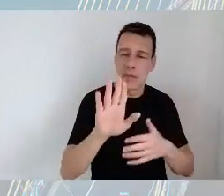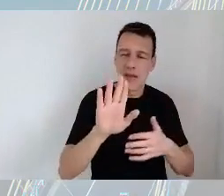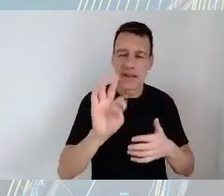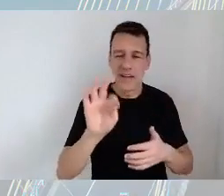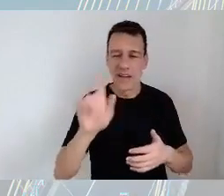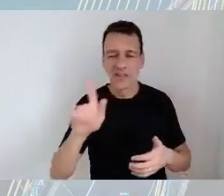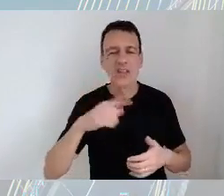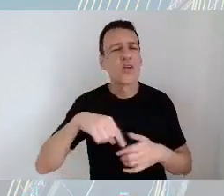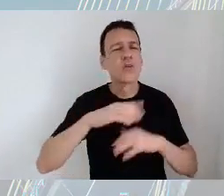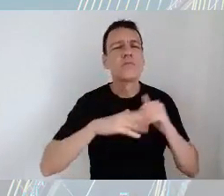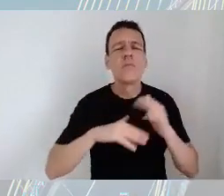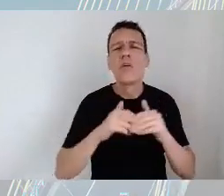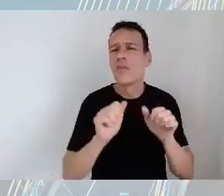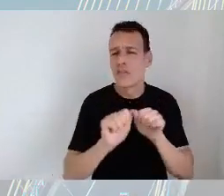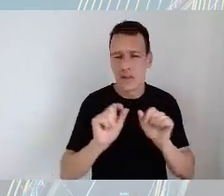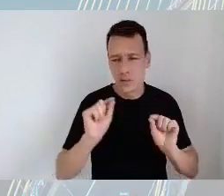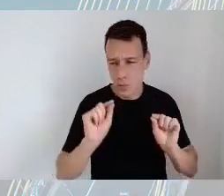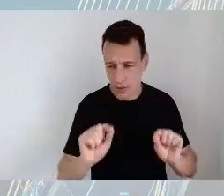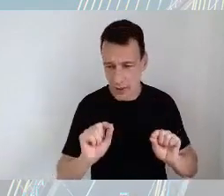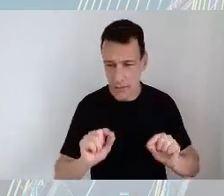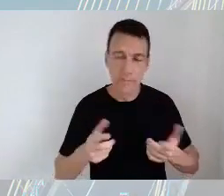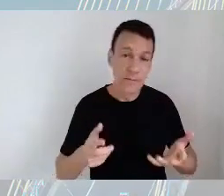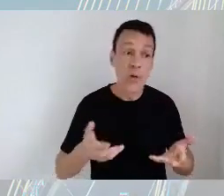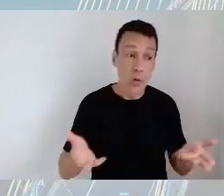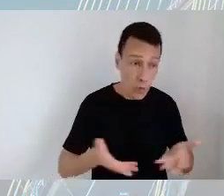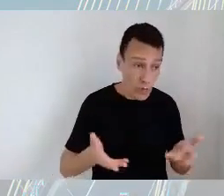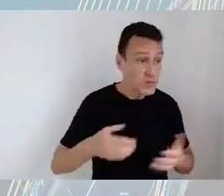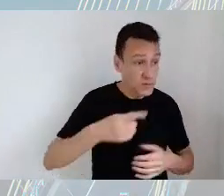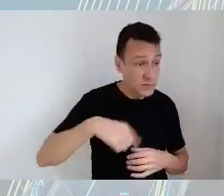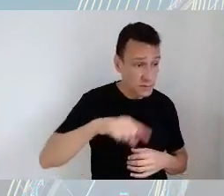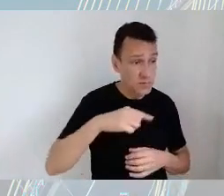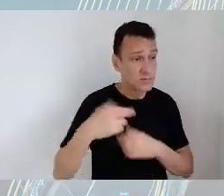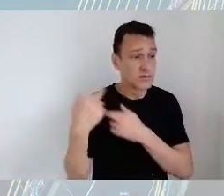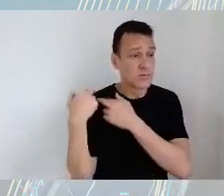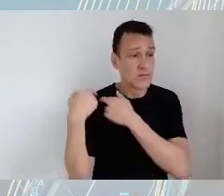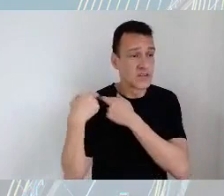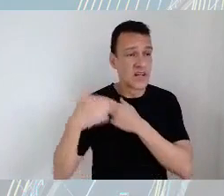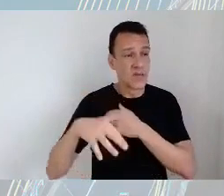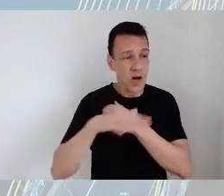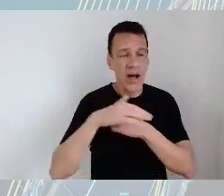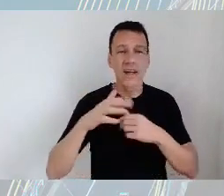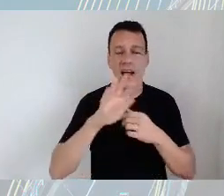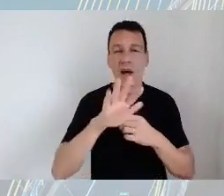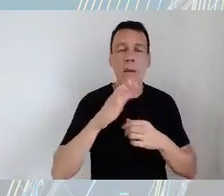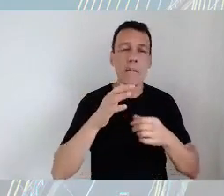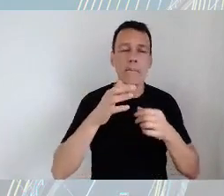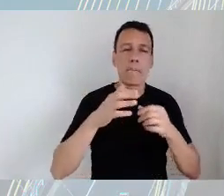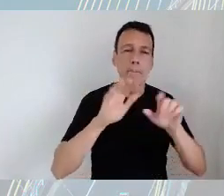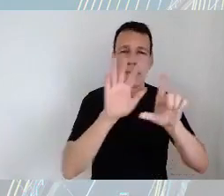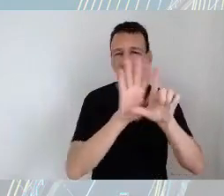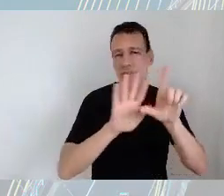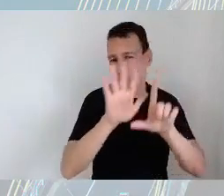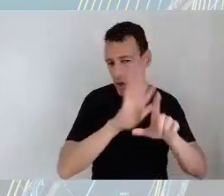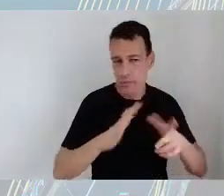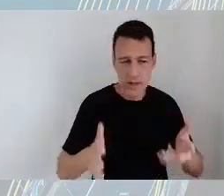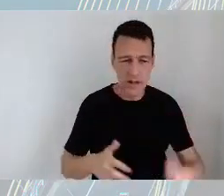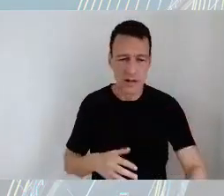eu sou responsável basicamente pela área de plataforma, que cuida de toda a parte da plataforma do nosso Data Lake,